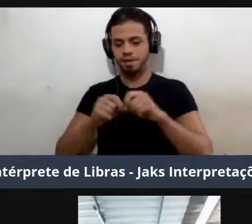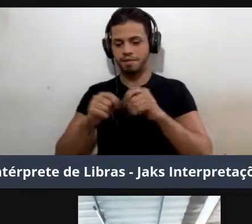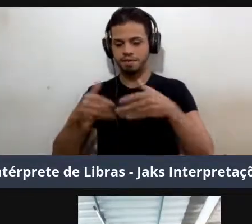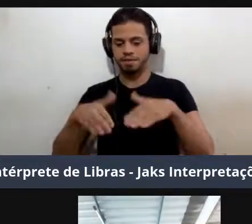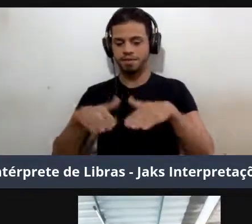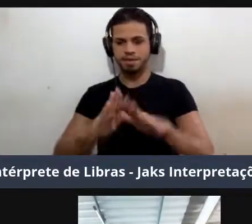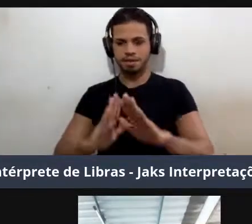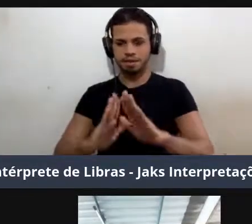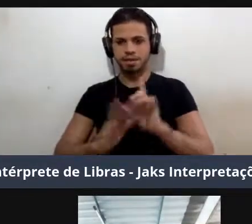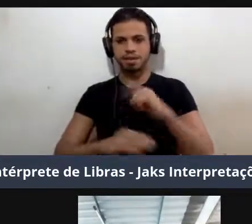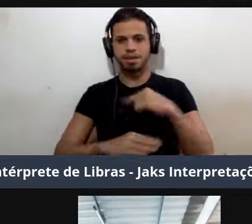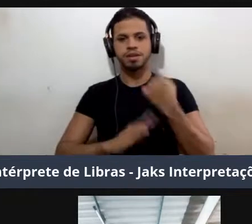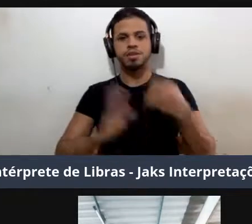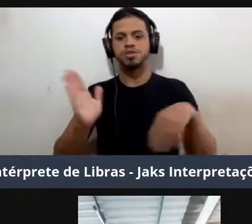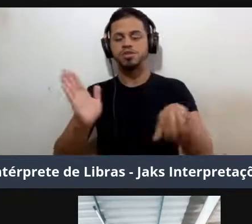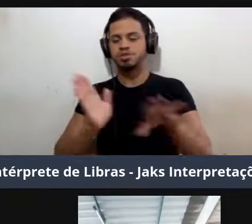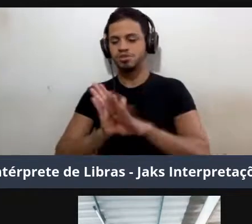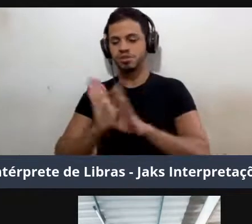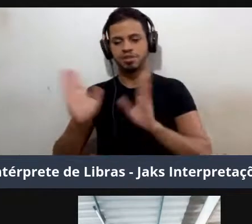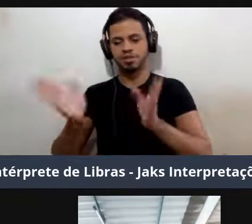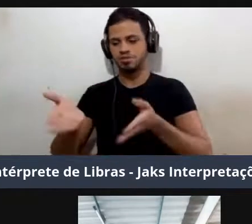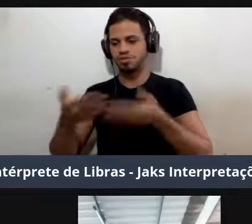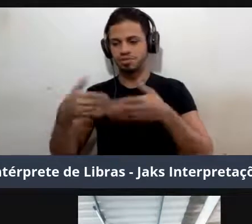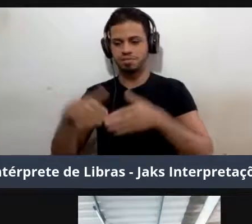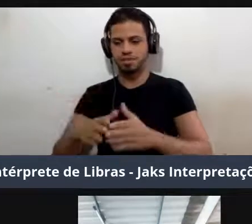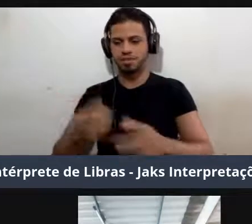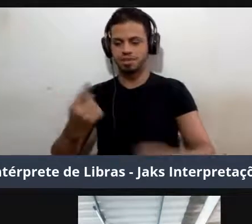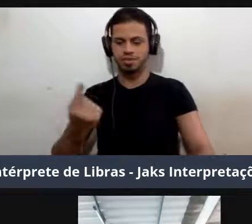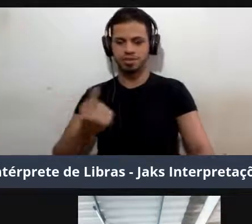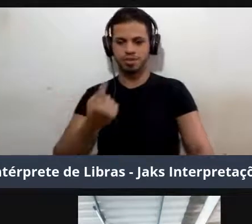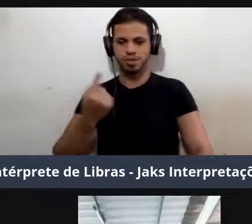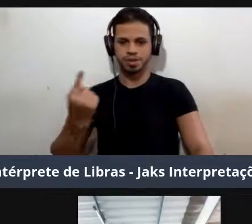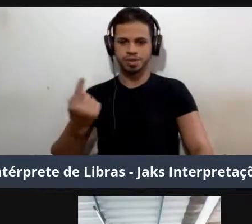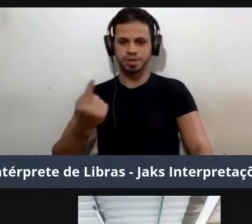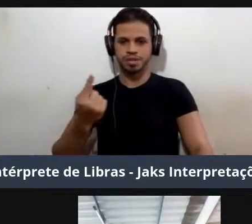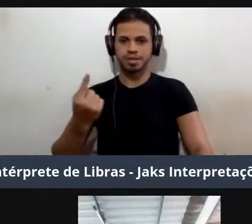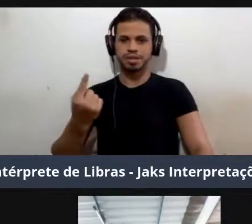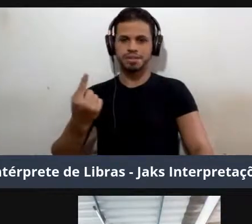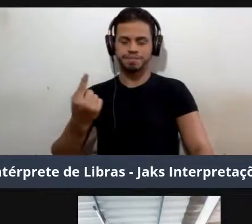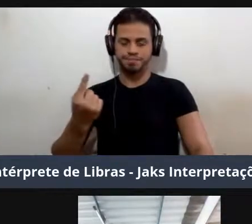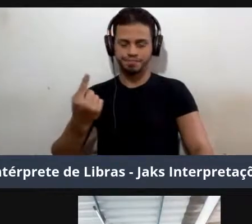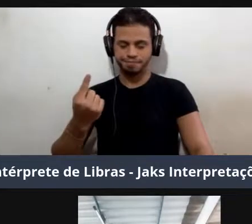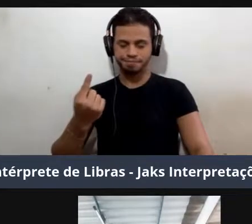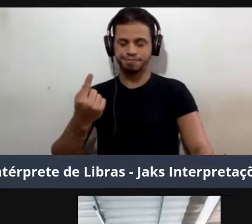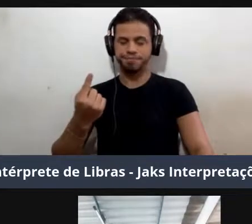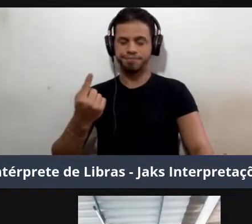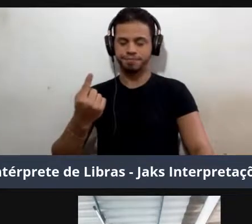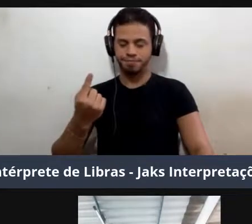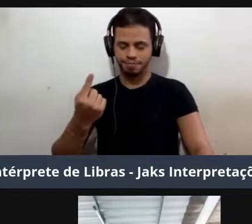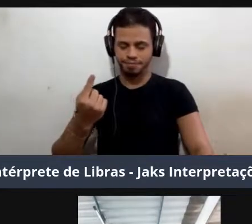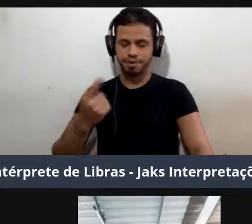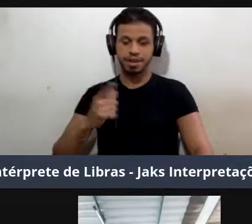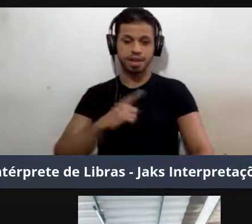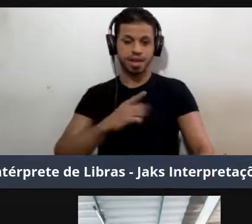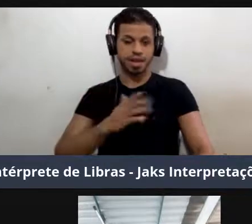tem parido sozinha, né? E tem lugar que não entra carro.